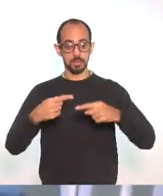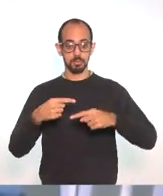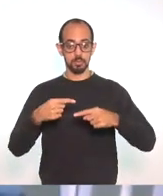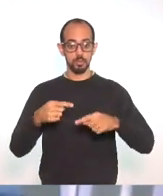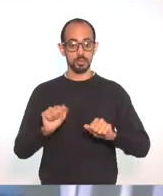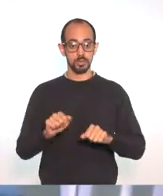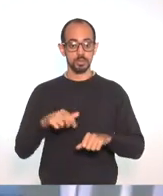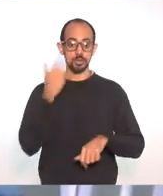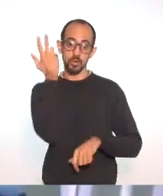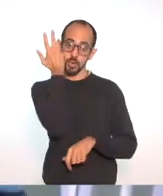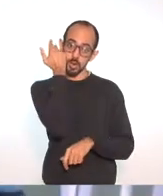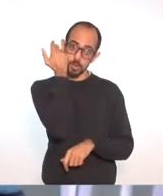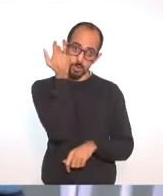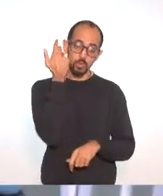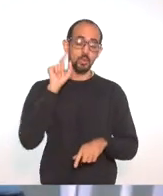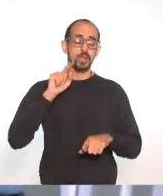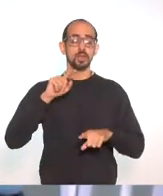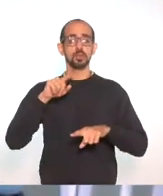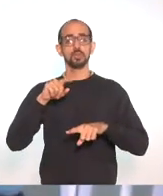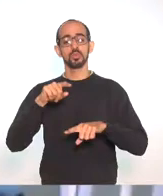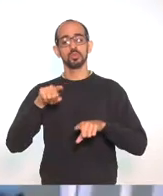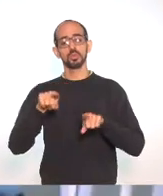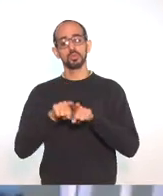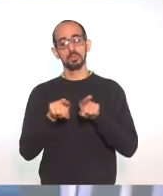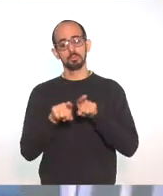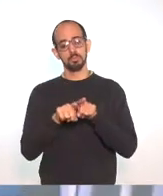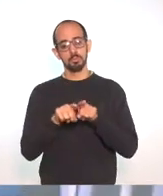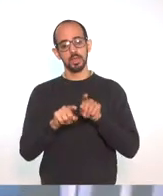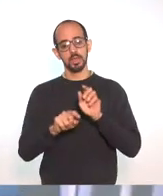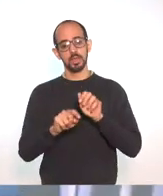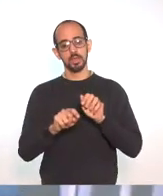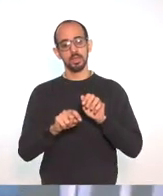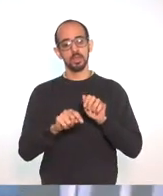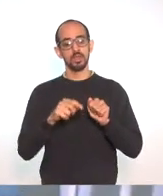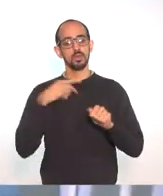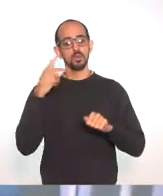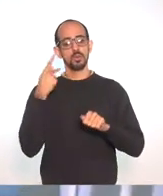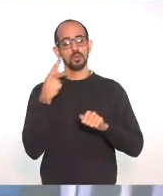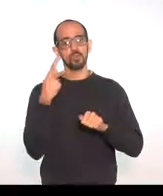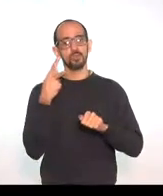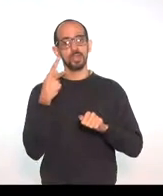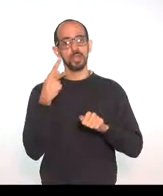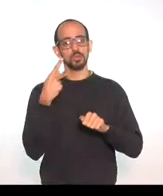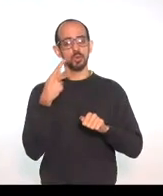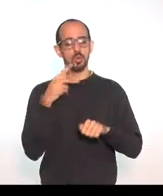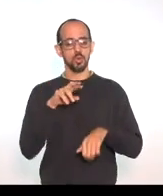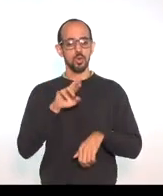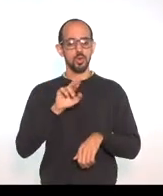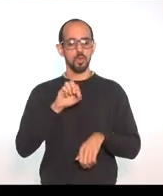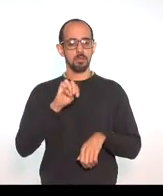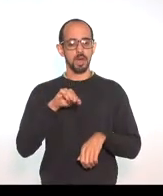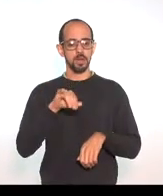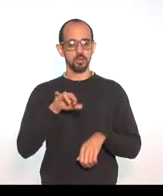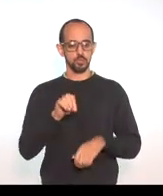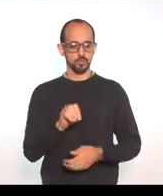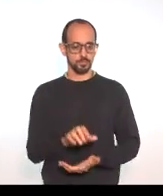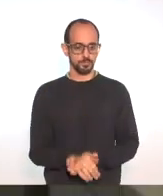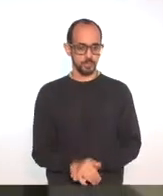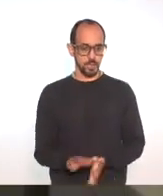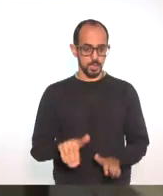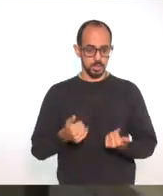ouvir o deputado Eliomar Coelho E também o Mandato do vereador Romário Régis de para buscar um tempo palavra frente